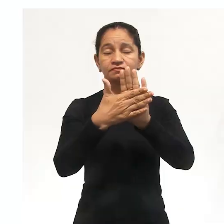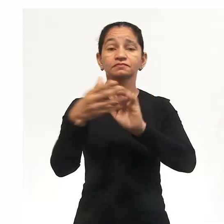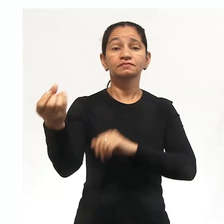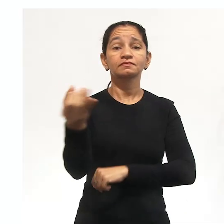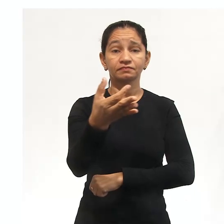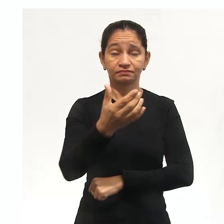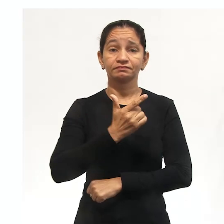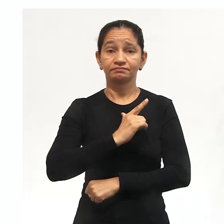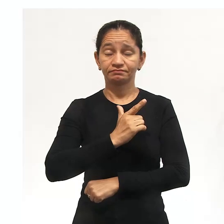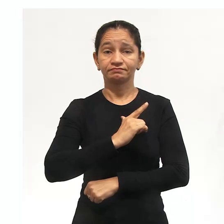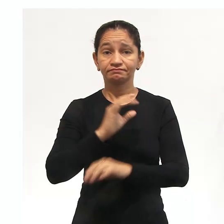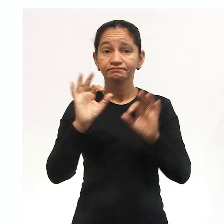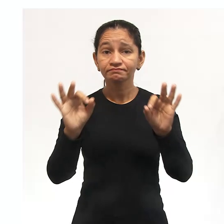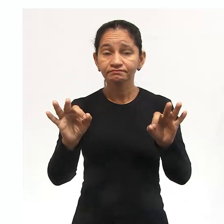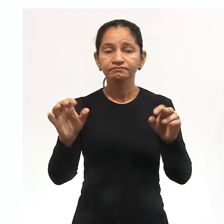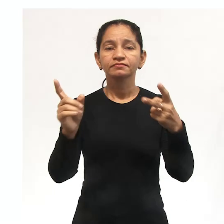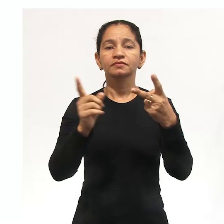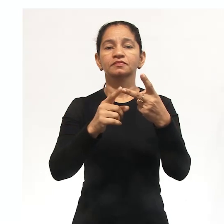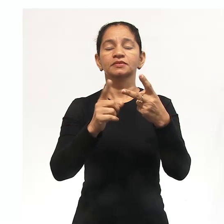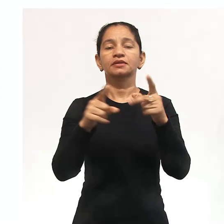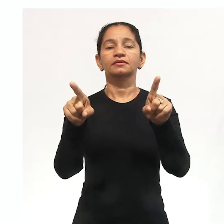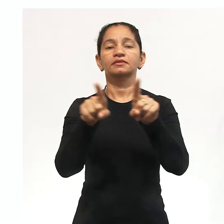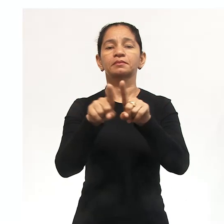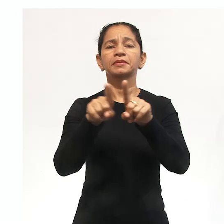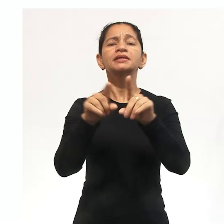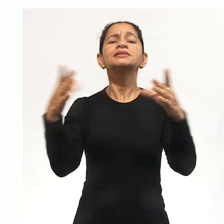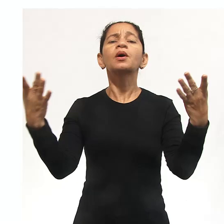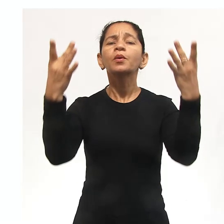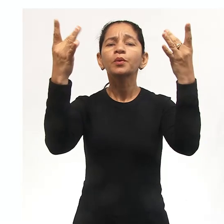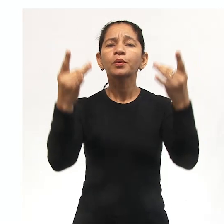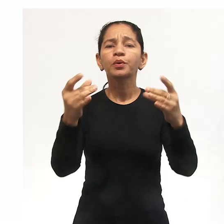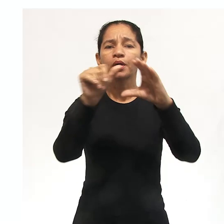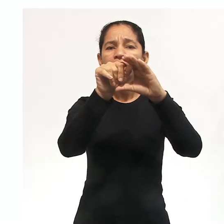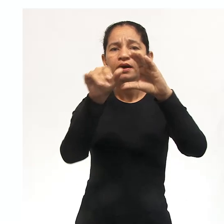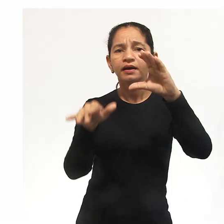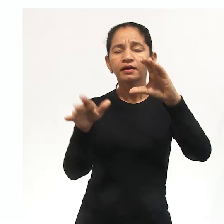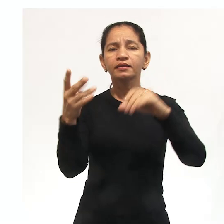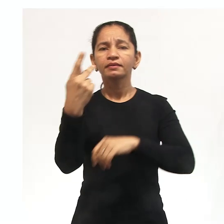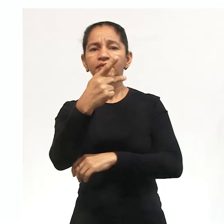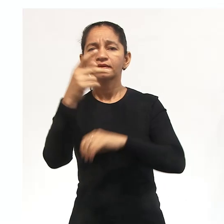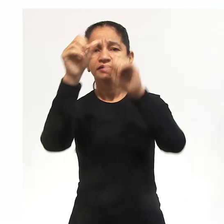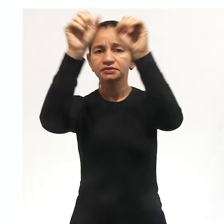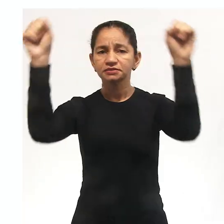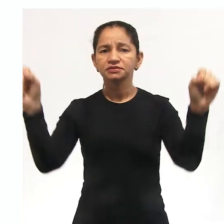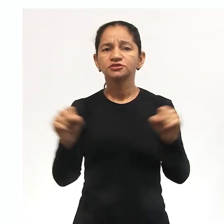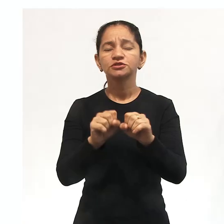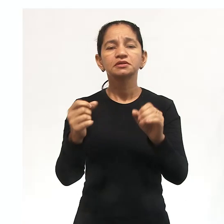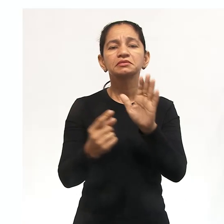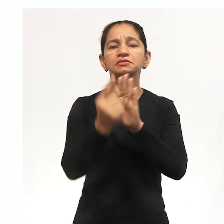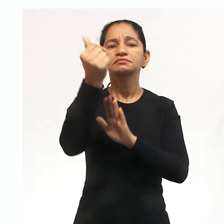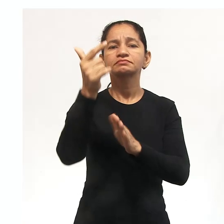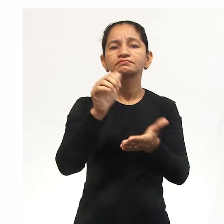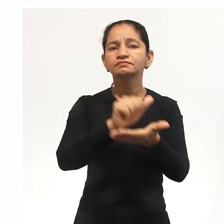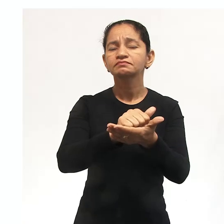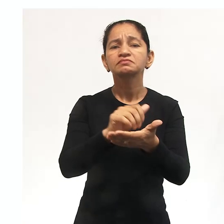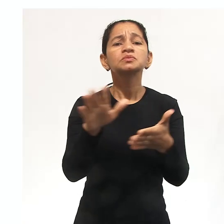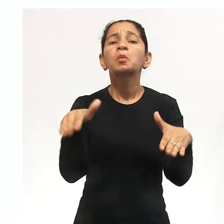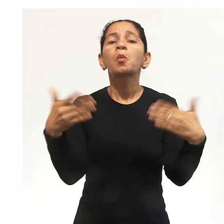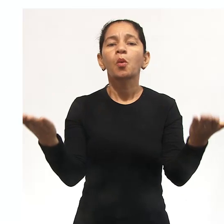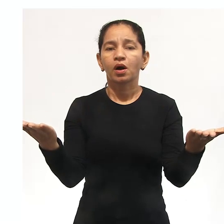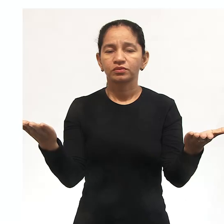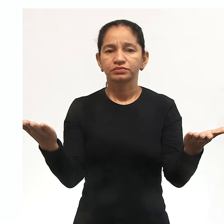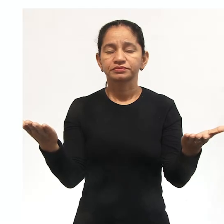14.133. Vamos ver as características desse sistema de registro de preço, tá bom? Primeiro ponto, não